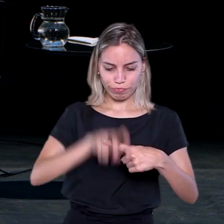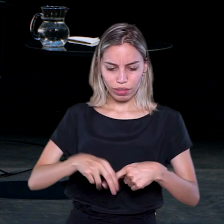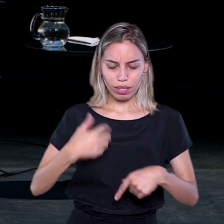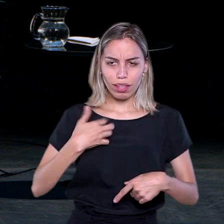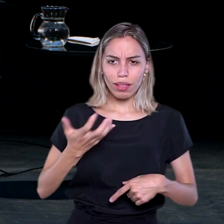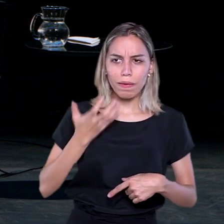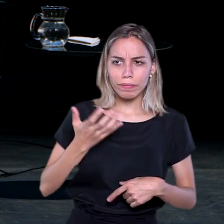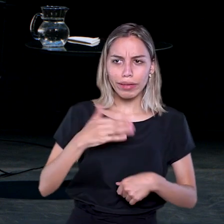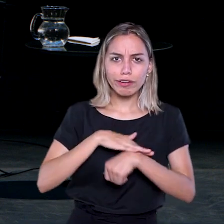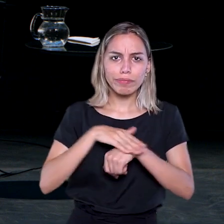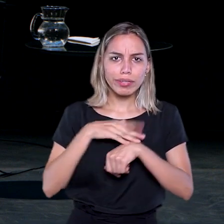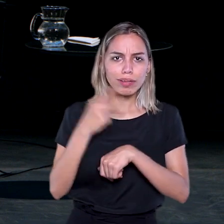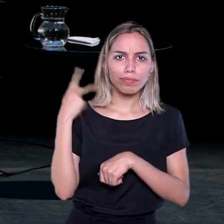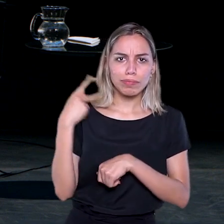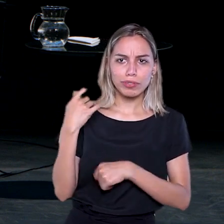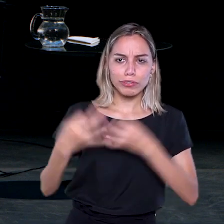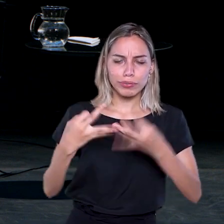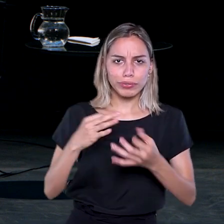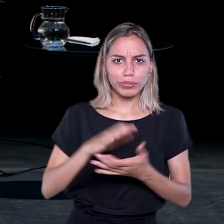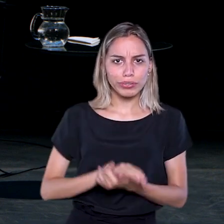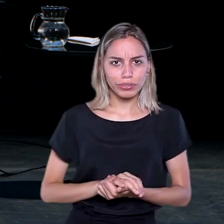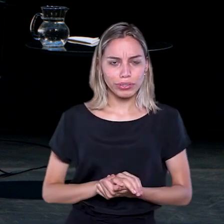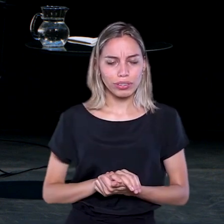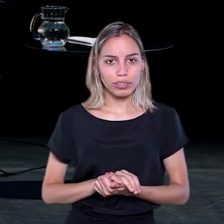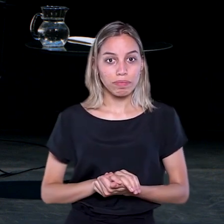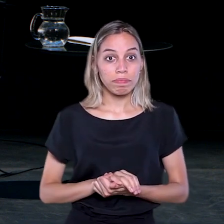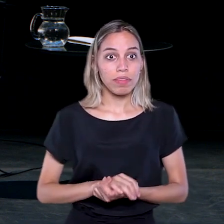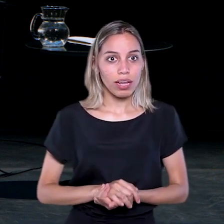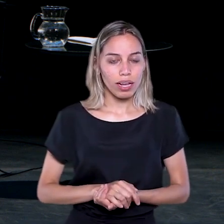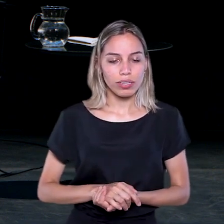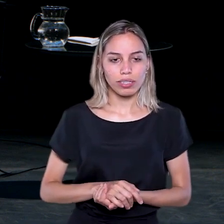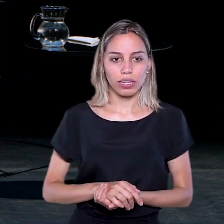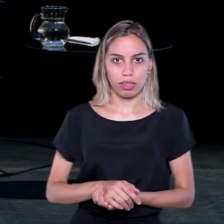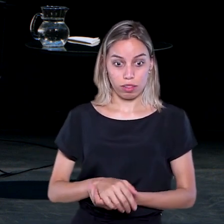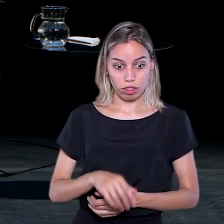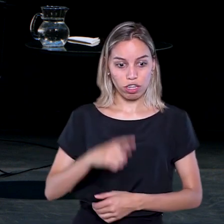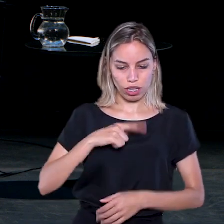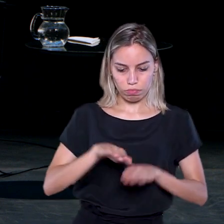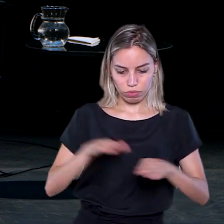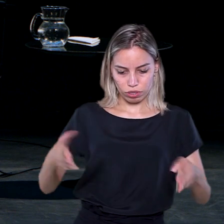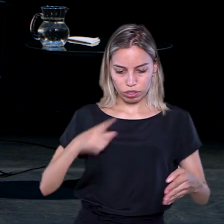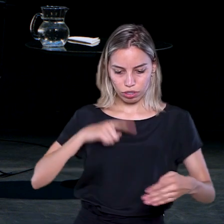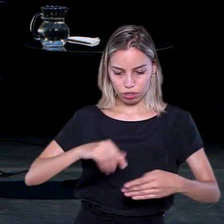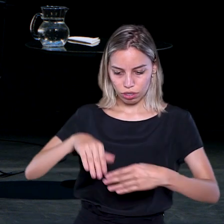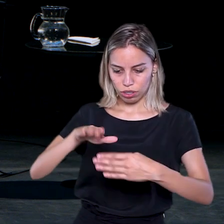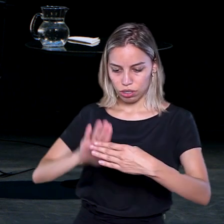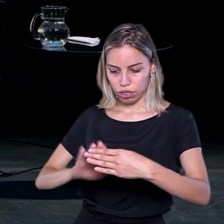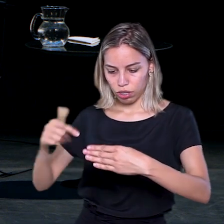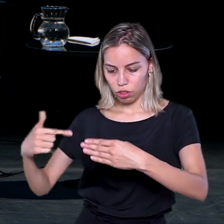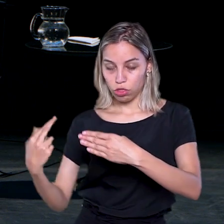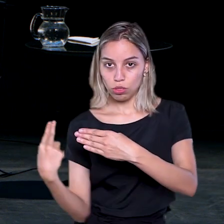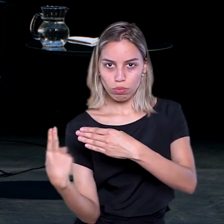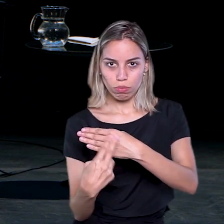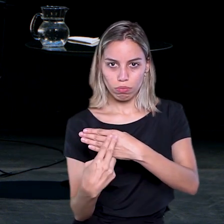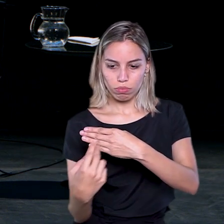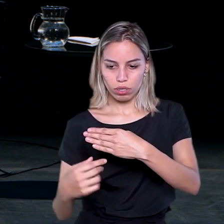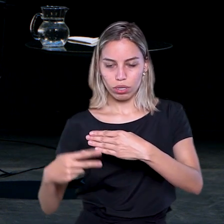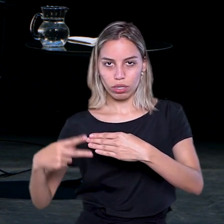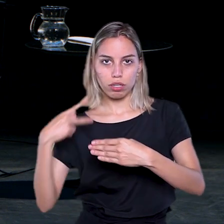você. Onde é que ela está? Né? Na mesa tinha uma plaquinha assim: Lívia Santana Vaz, promotora de justiça. Né? Ele disse: mas então você veio falar